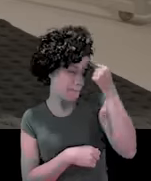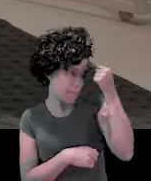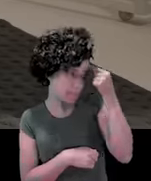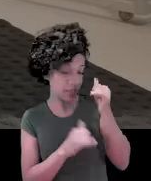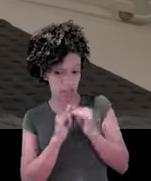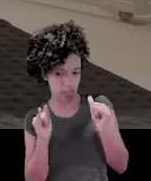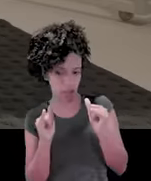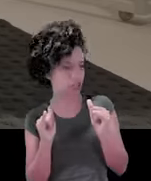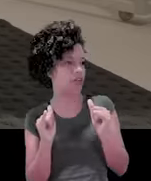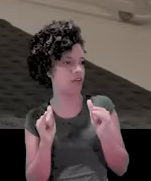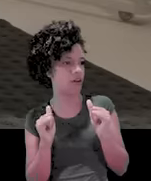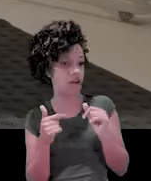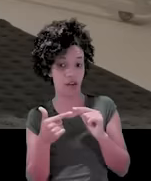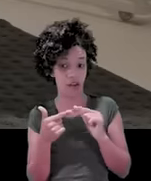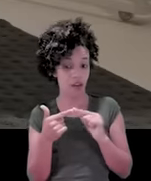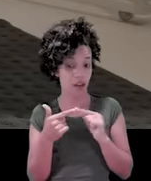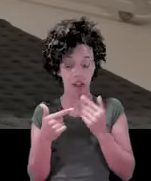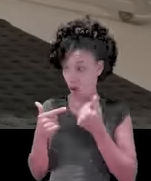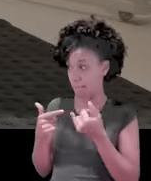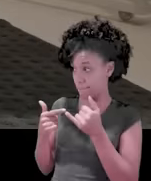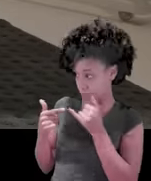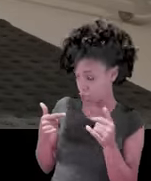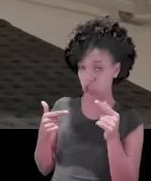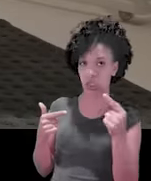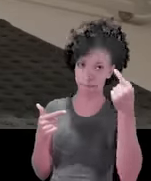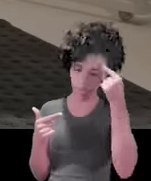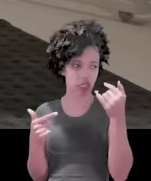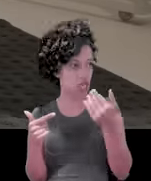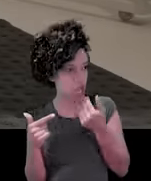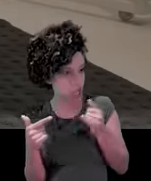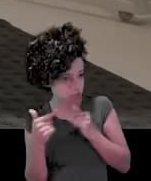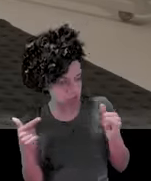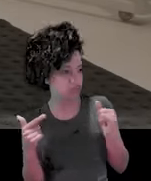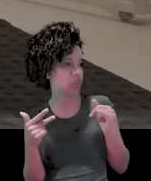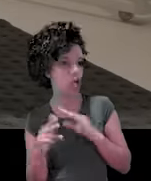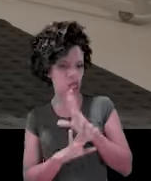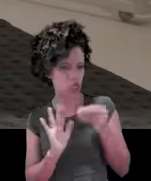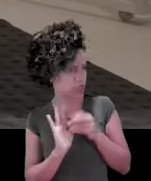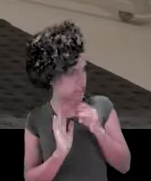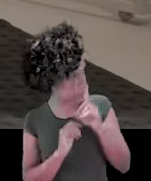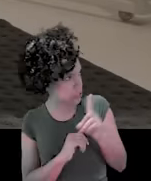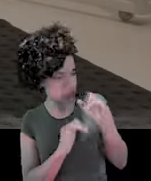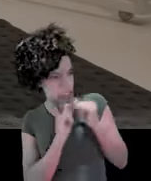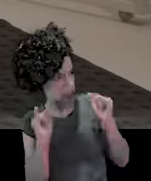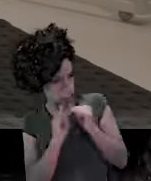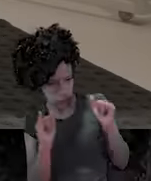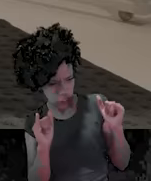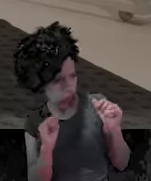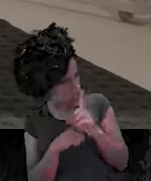pensar energia dizia sobre energia tempo energia tudo é Deus se Deus essa energia